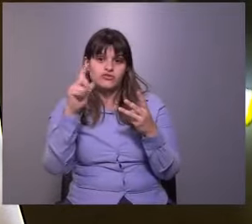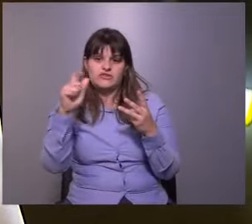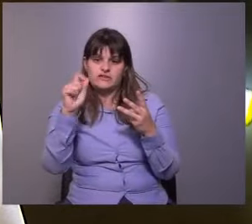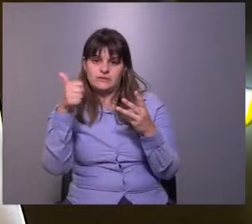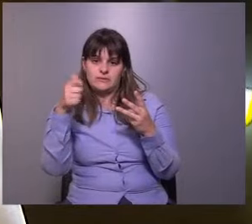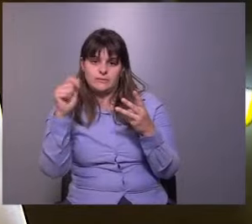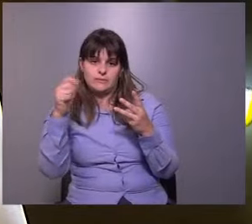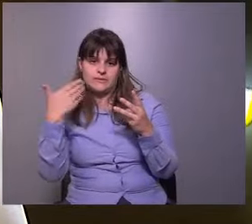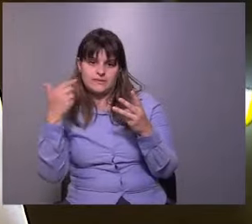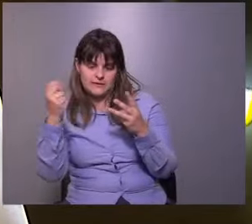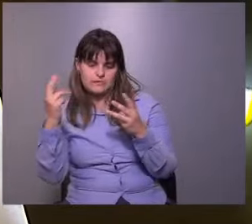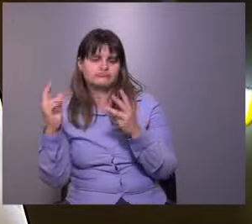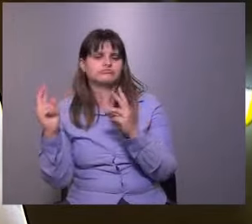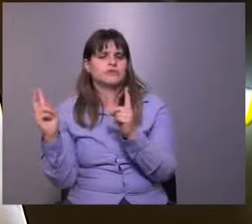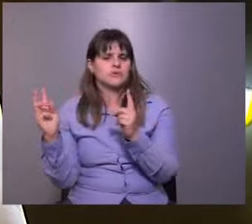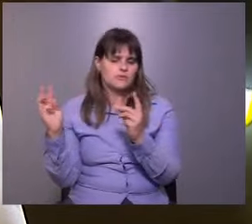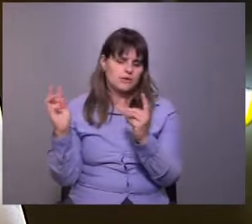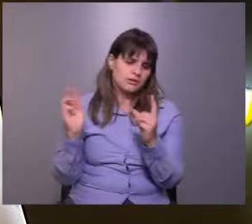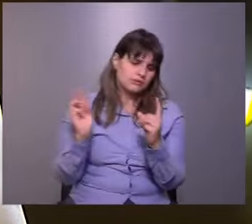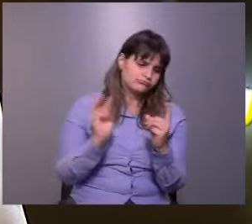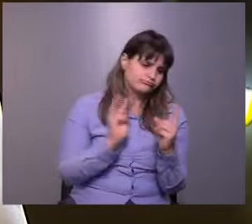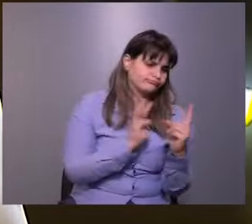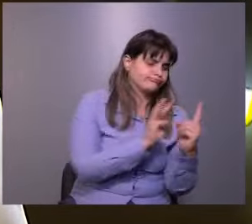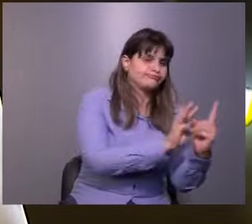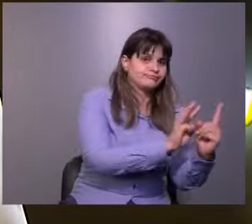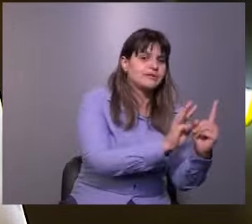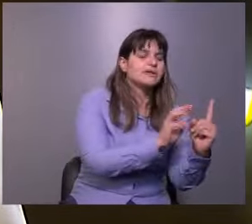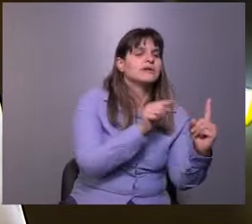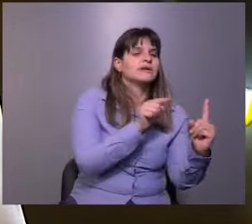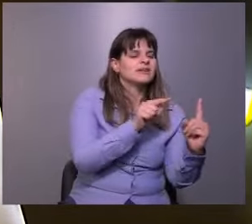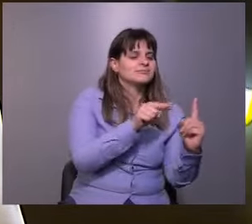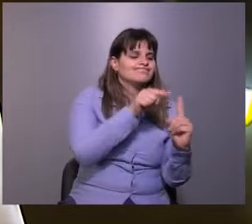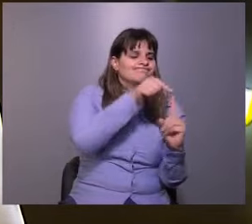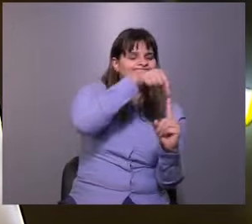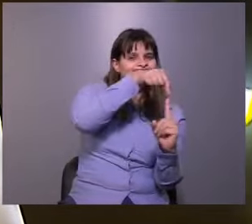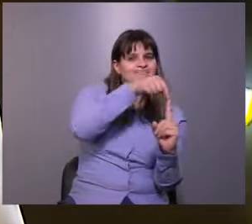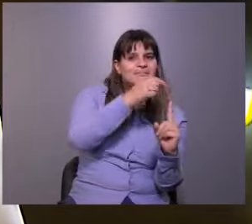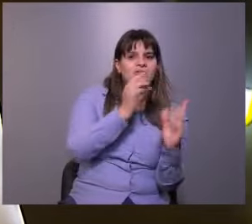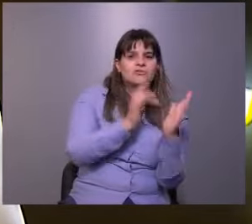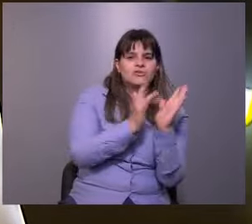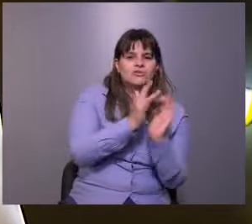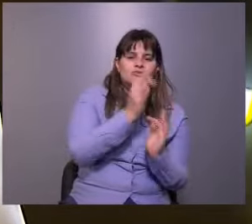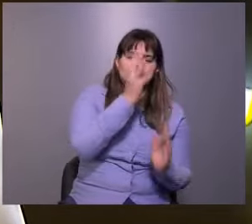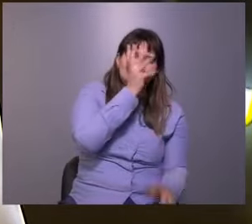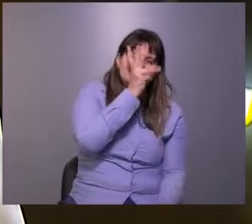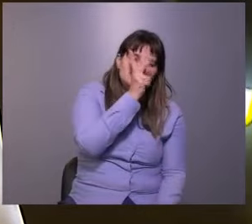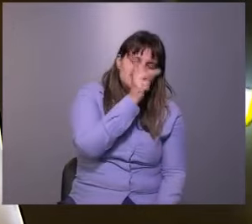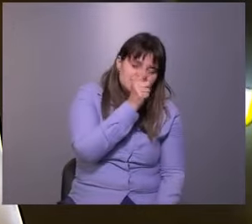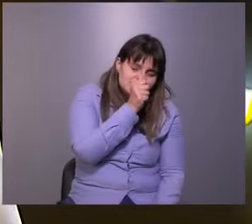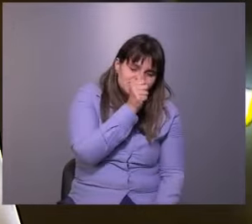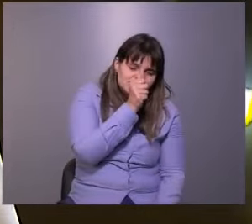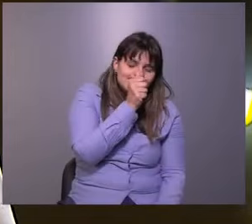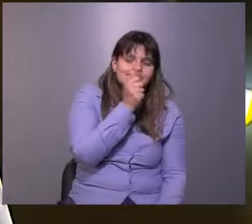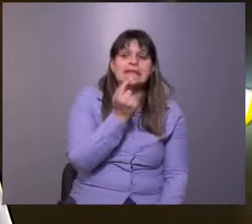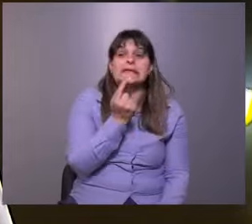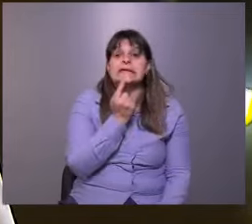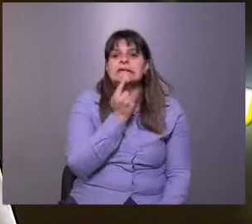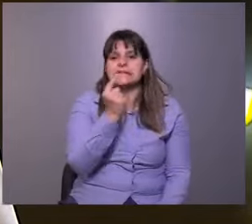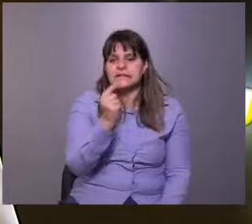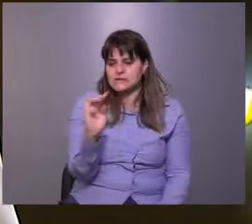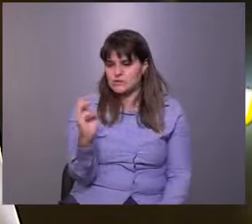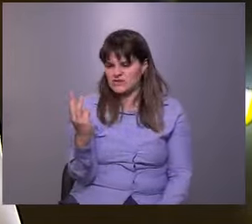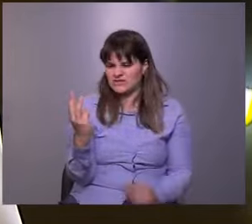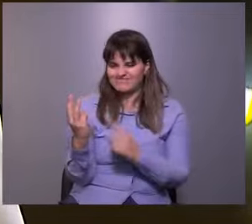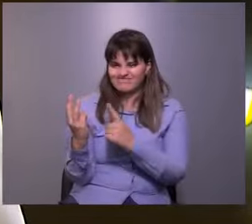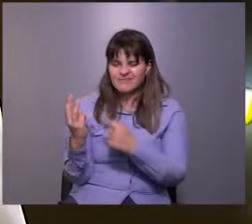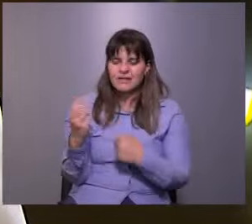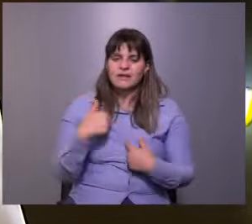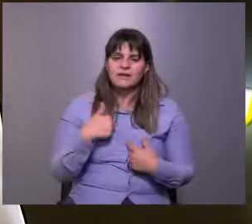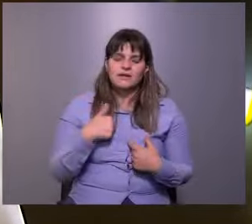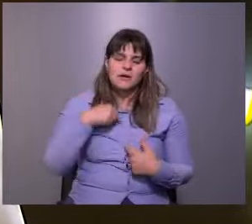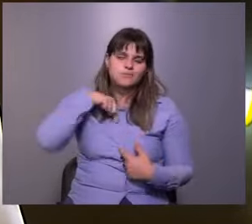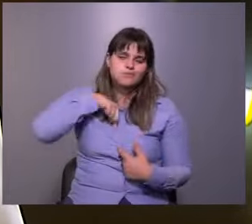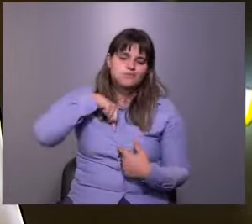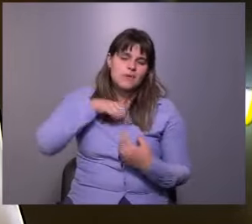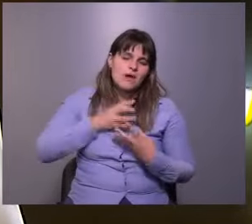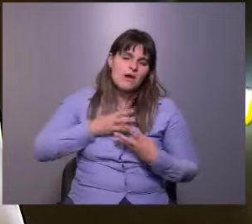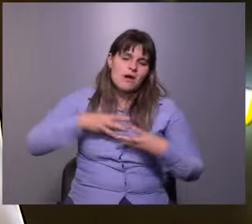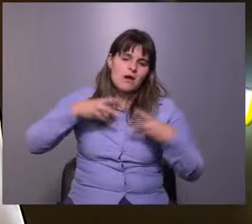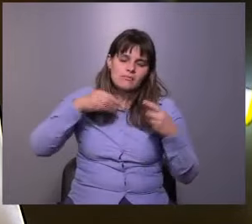a um lugar chamado Getsemane e disse-lhes: sentai-vos aqui enquanto eu vou além